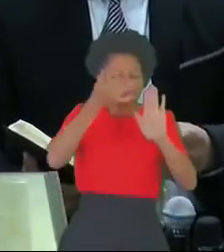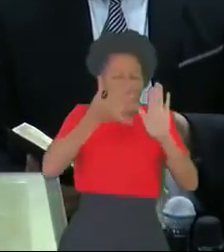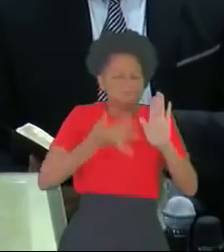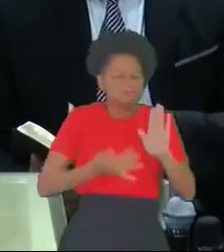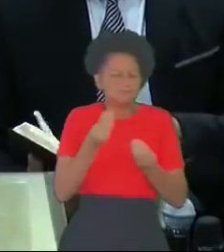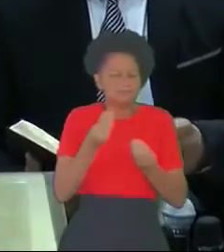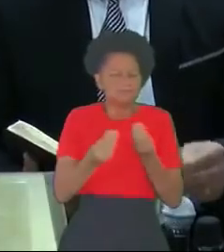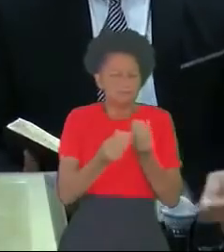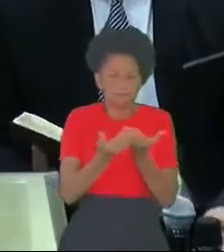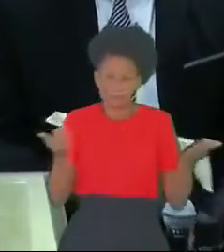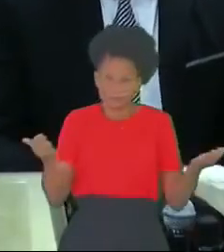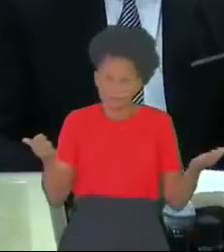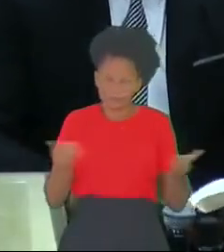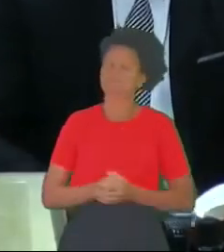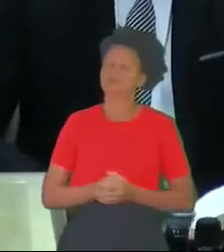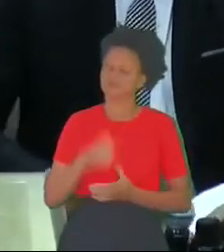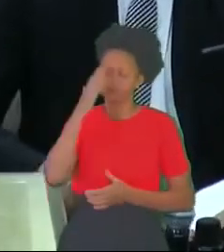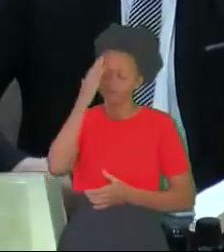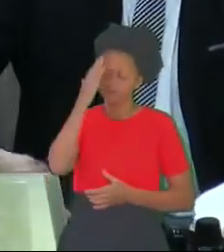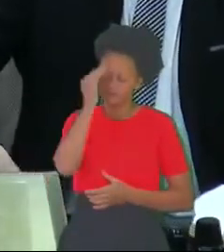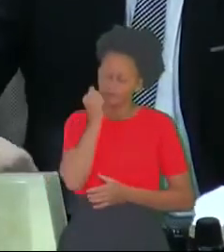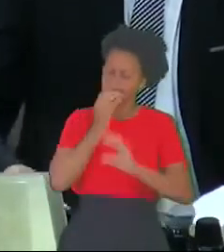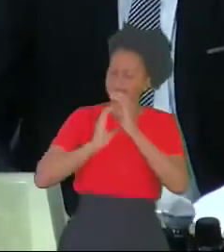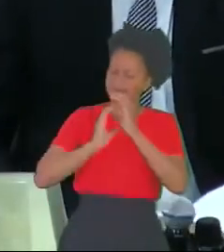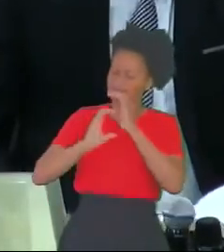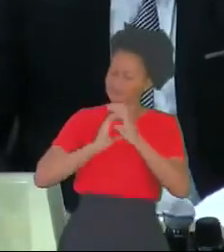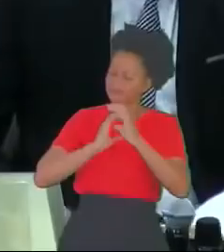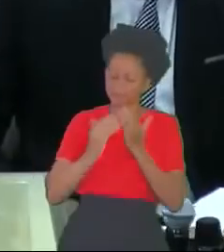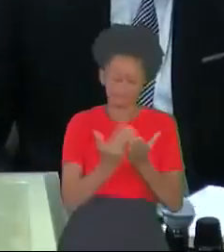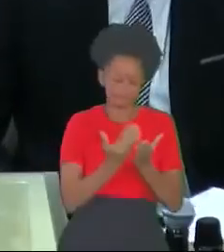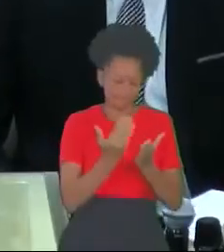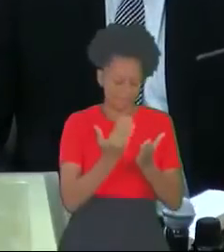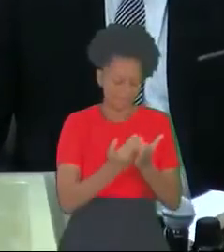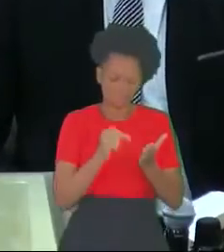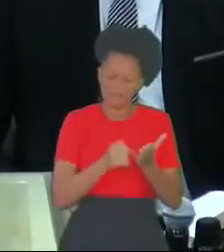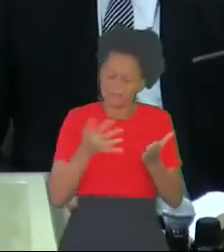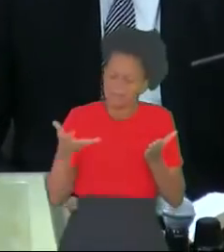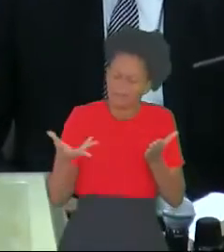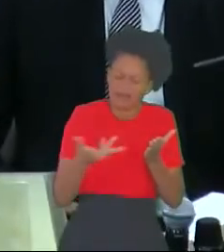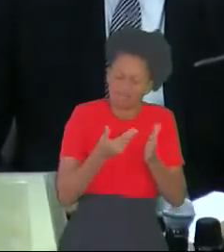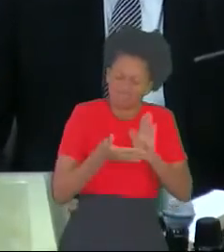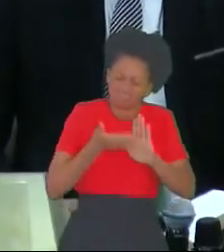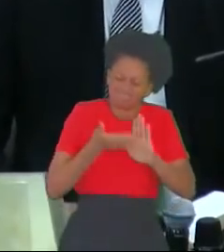Meus irmãos, nós sabemos que Cantares é um livro onde tem muitas riquezas ocultas,